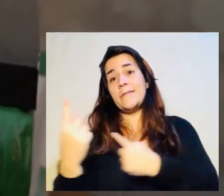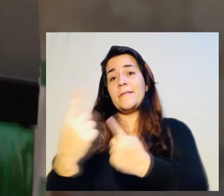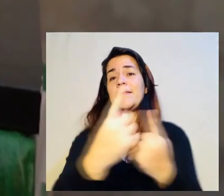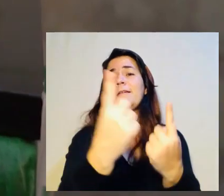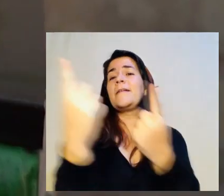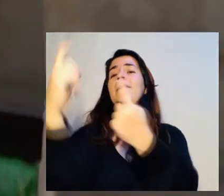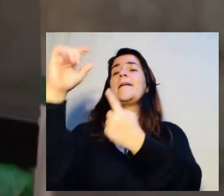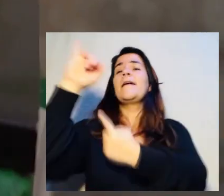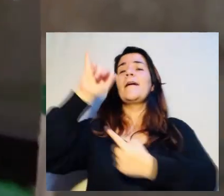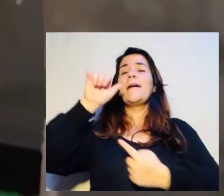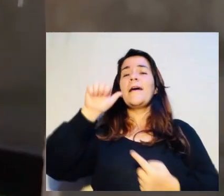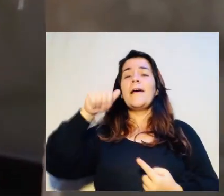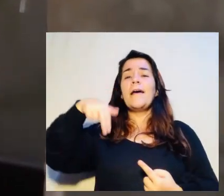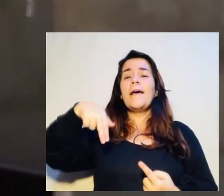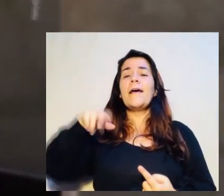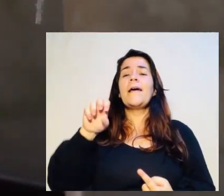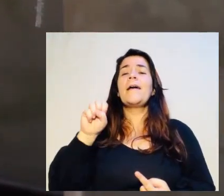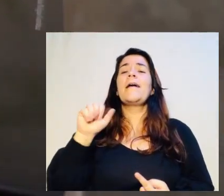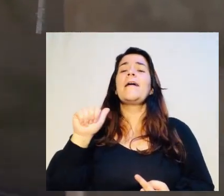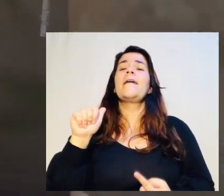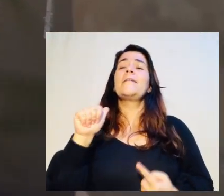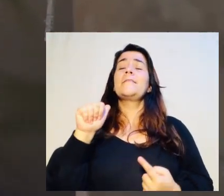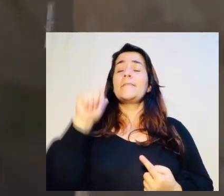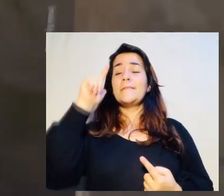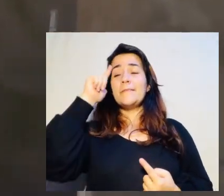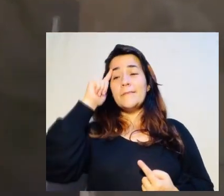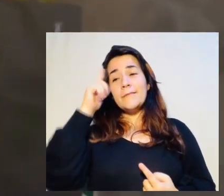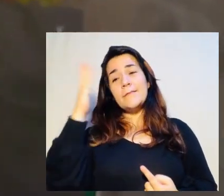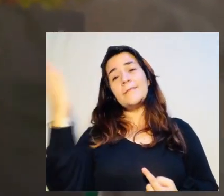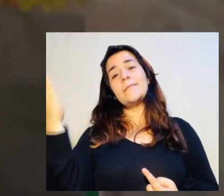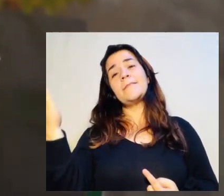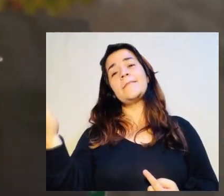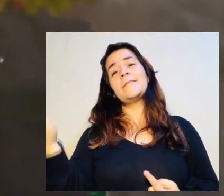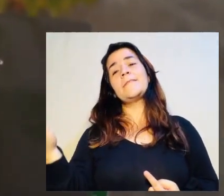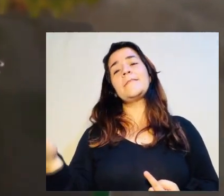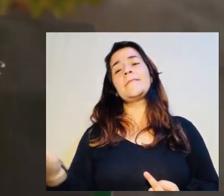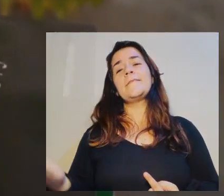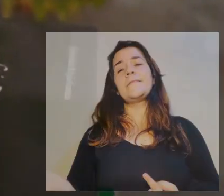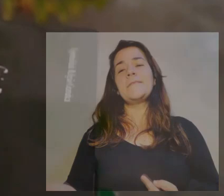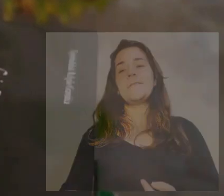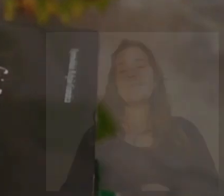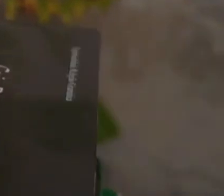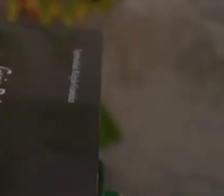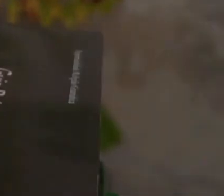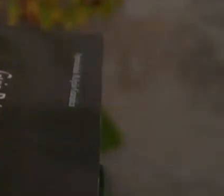e viva Yansan, camarada.